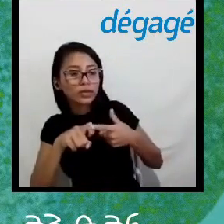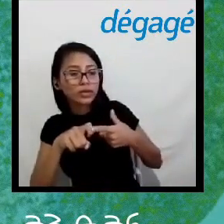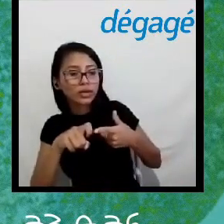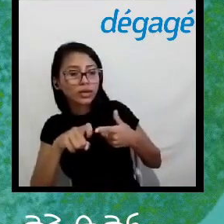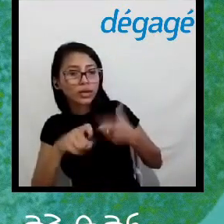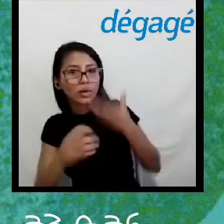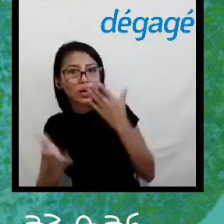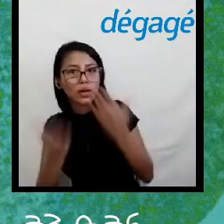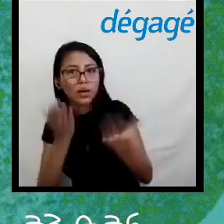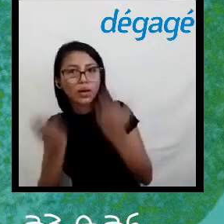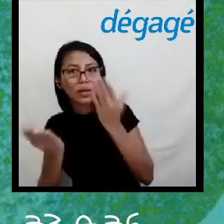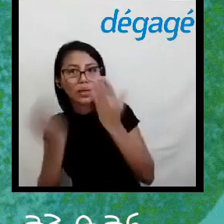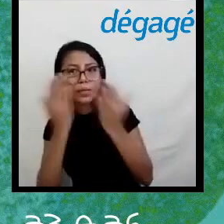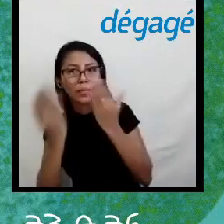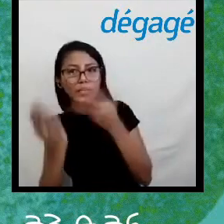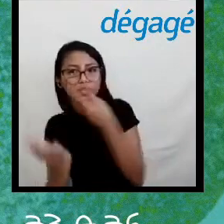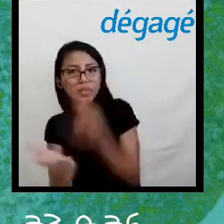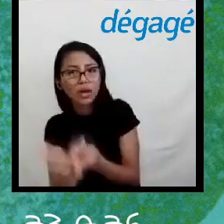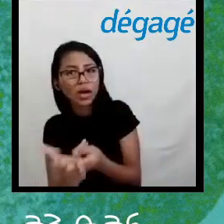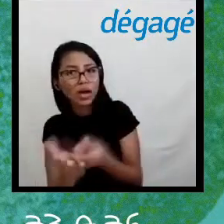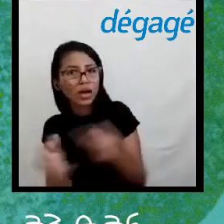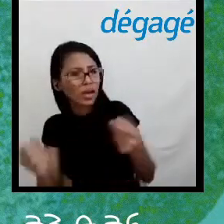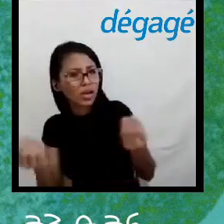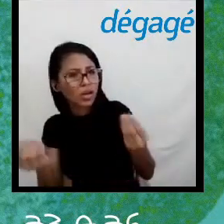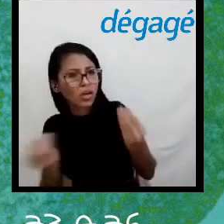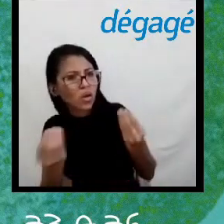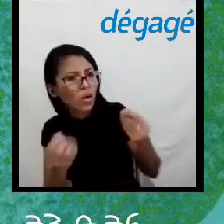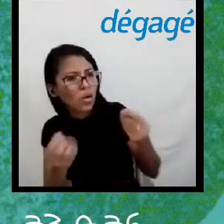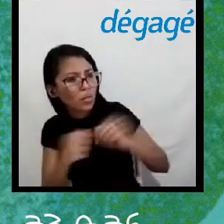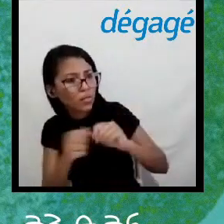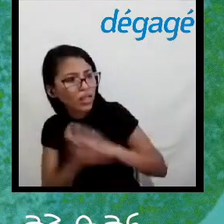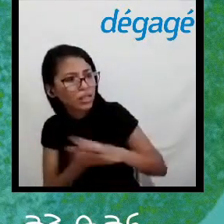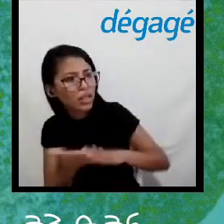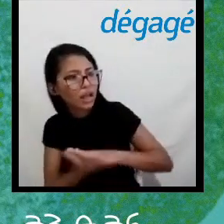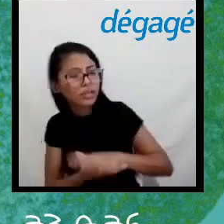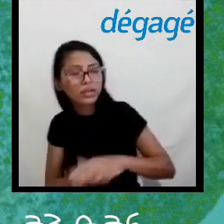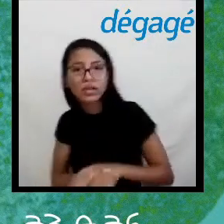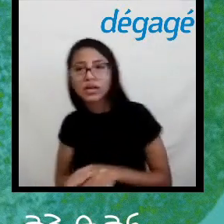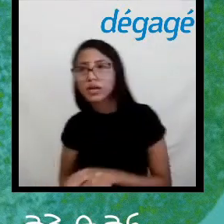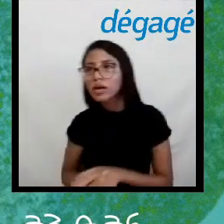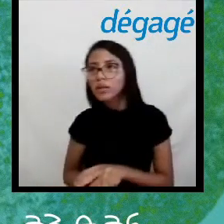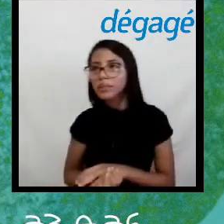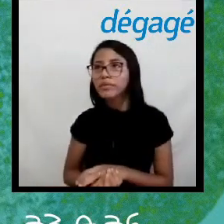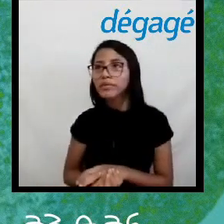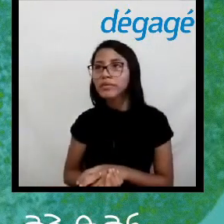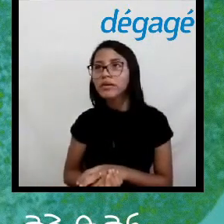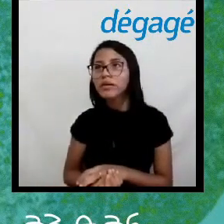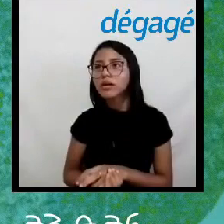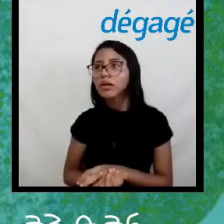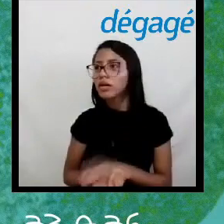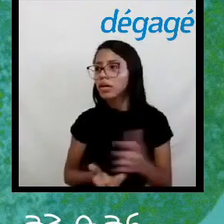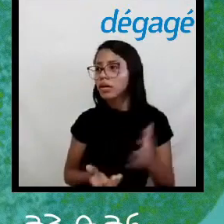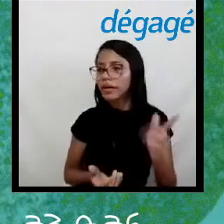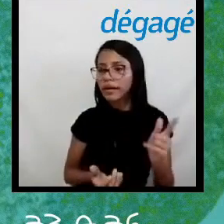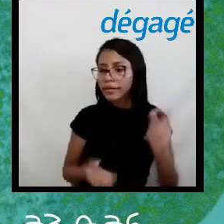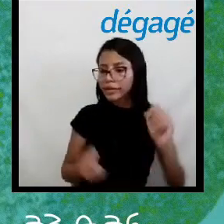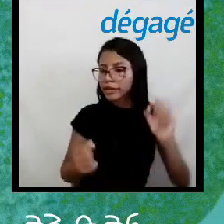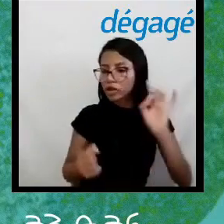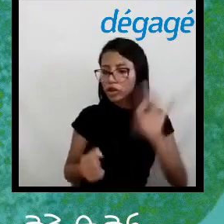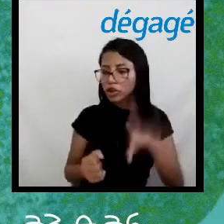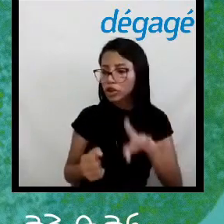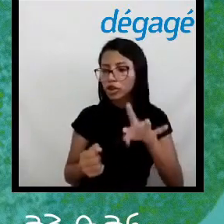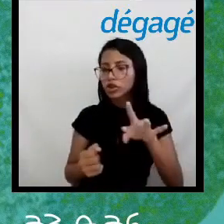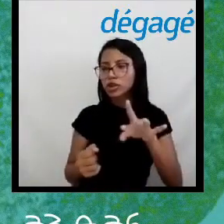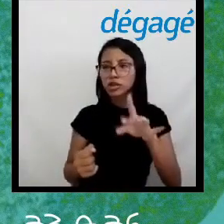bate com a cabeça na parede. É daí que a gente vai partir. Eu acho que essa coisa do hiper, do hípodo, é esse lugar de entender que